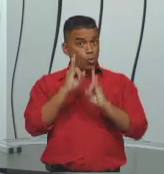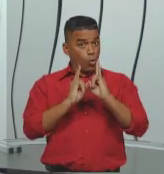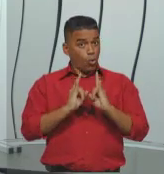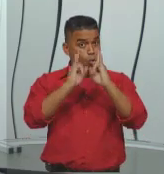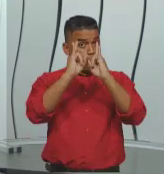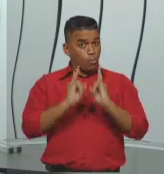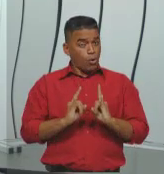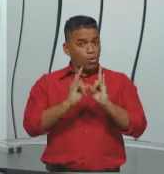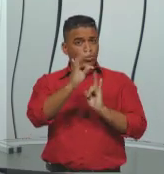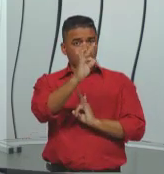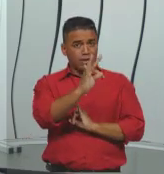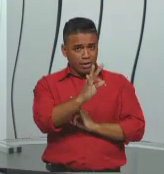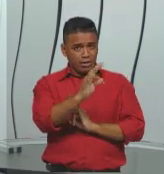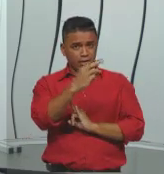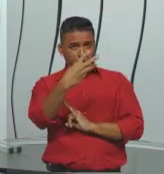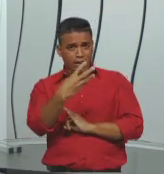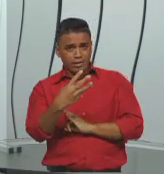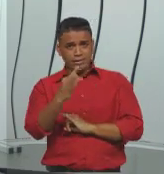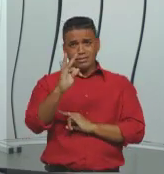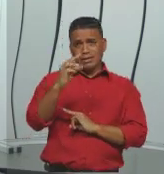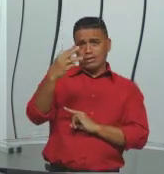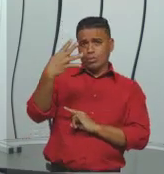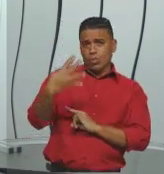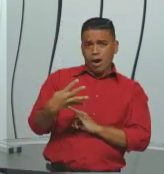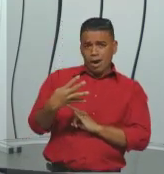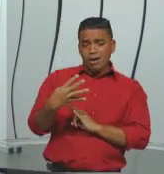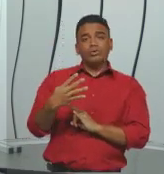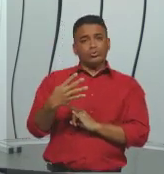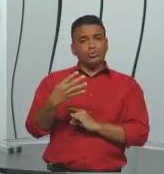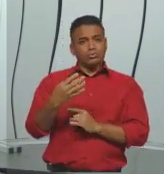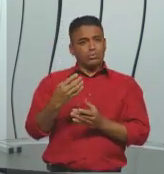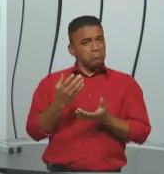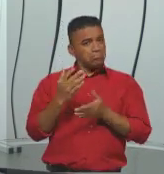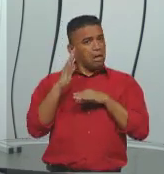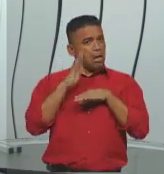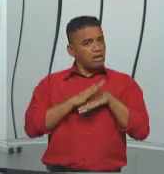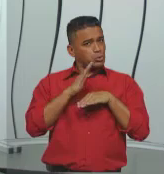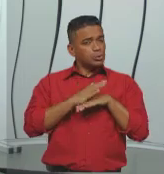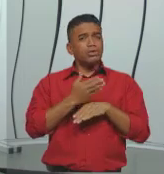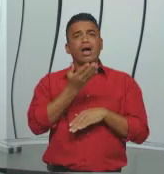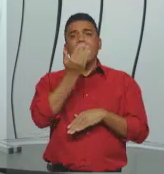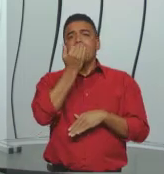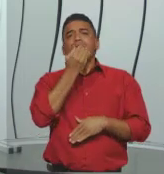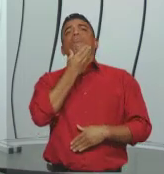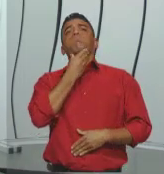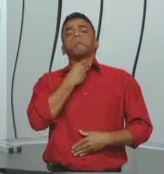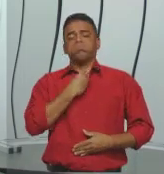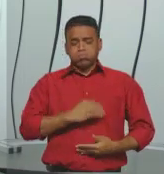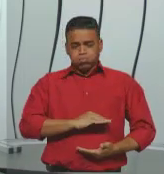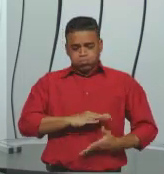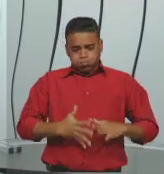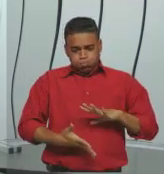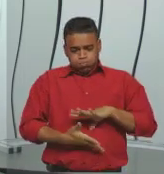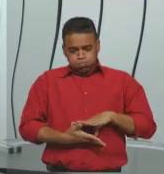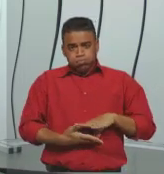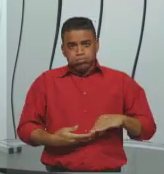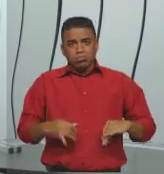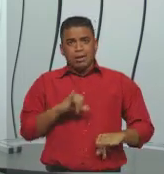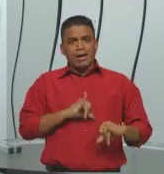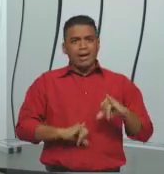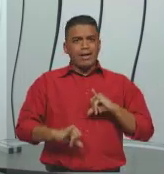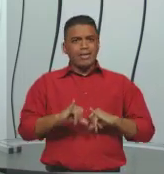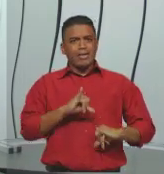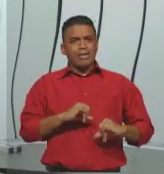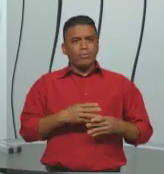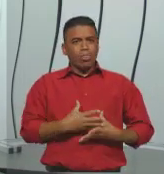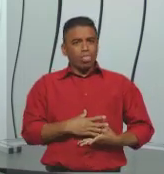relacionados ao nosso metabolismo. Então, quando eu penso em metabolismo, eu penso na velocidade das reações químicas.